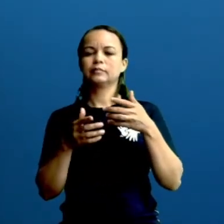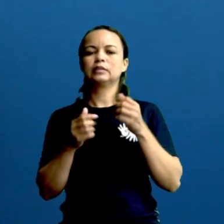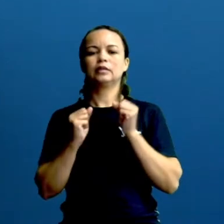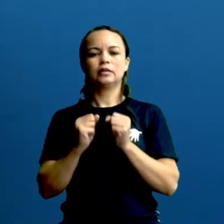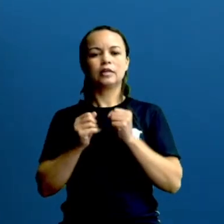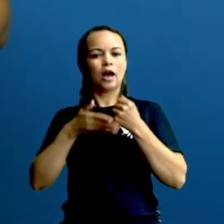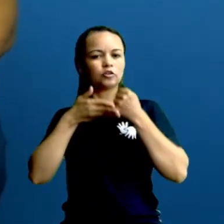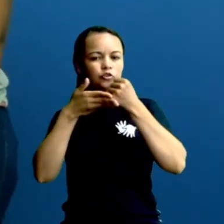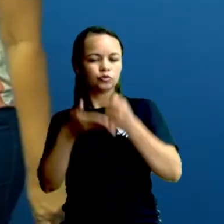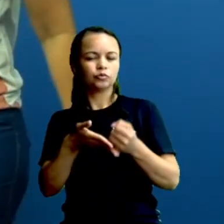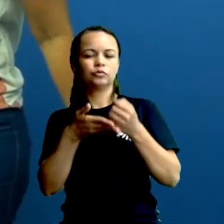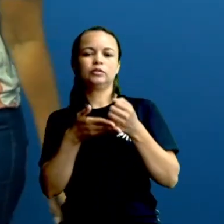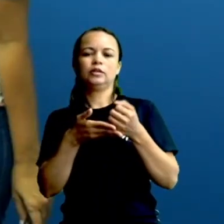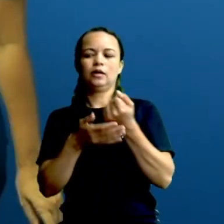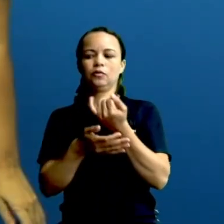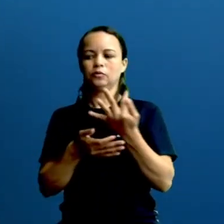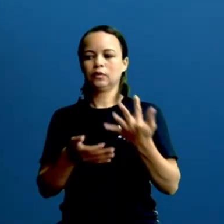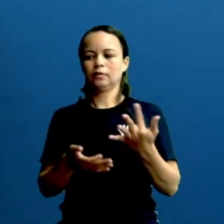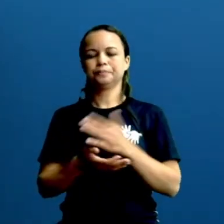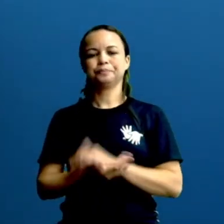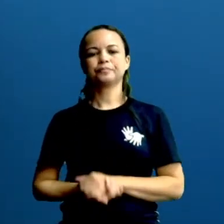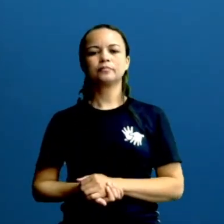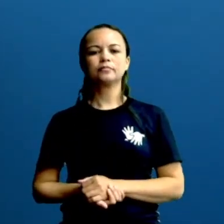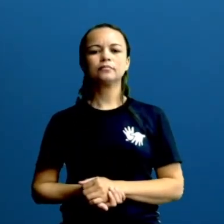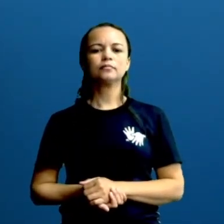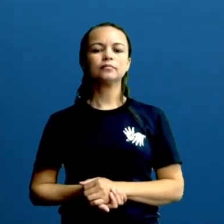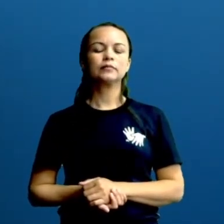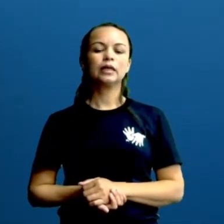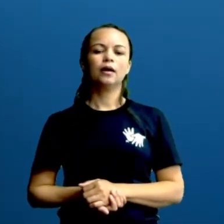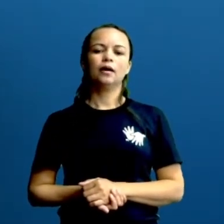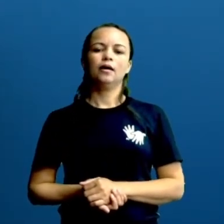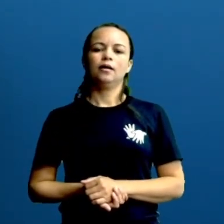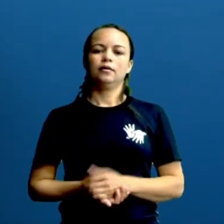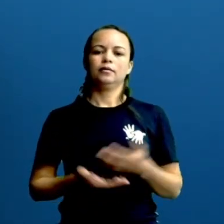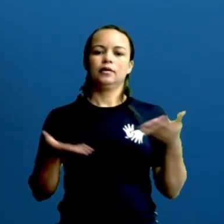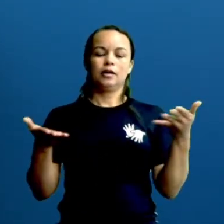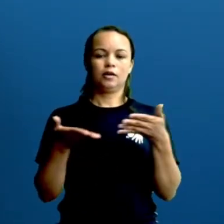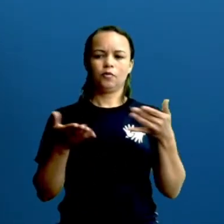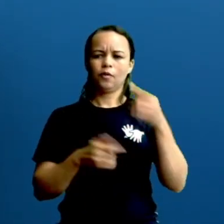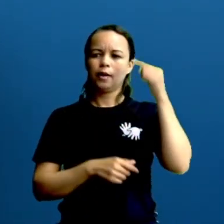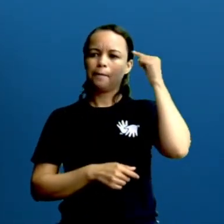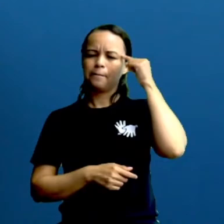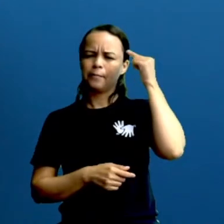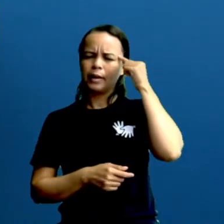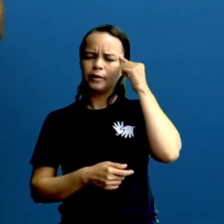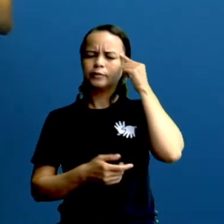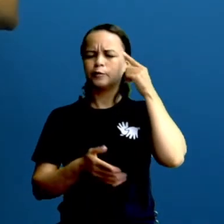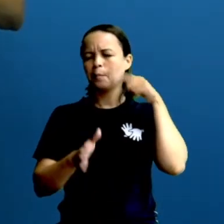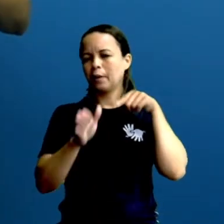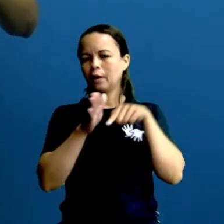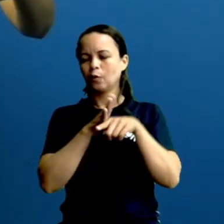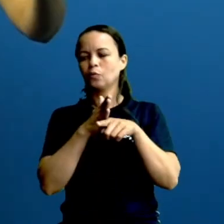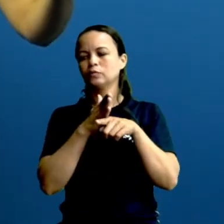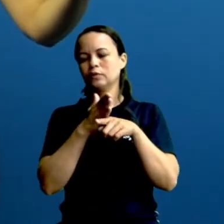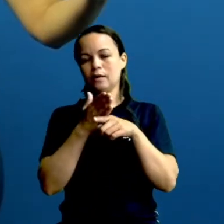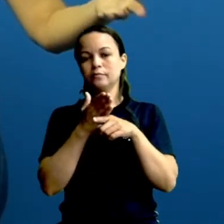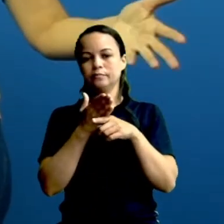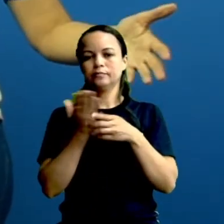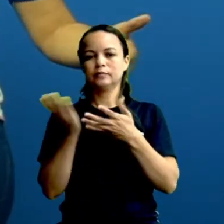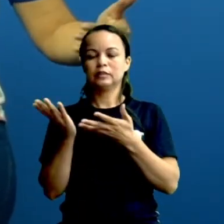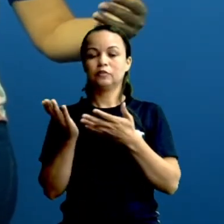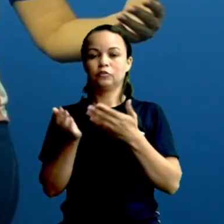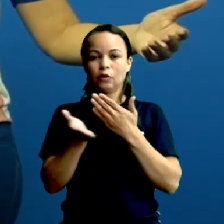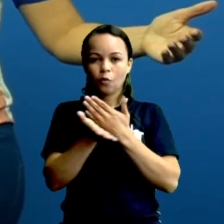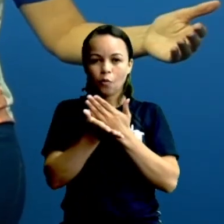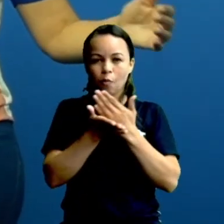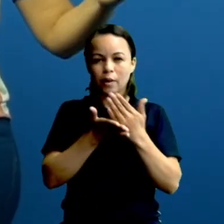problema. Ó. Agora pense em uma pergunta para a situação abaixo. Eu vou lhe dar o